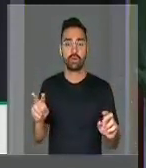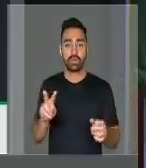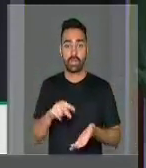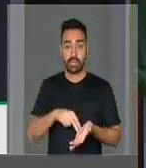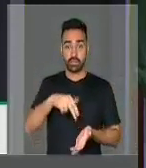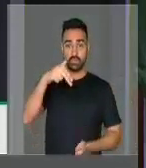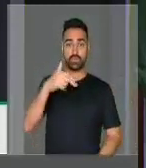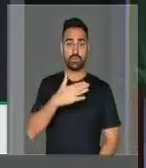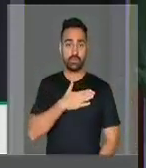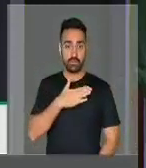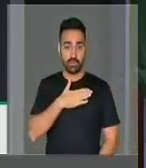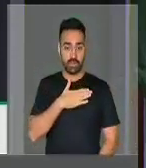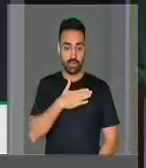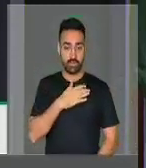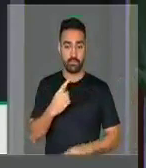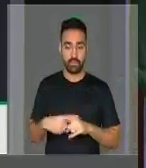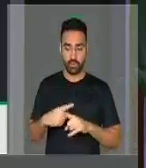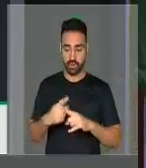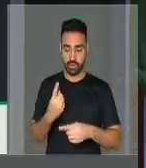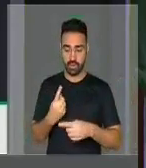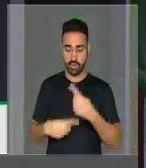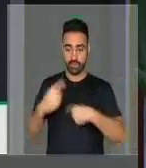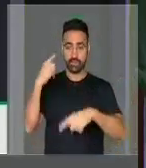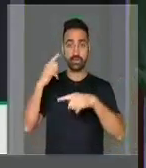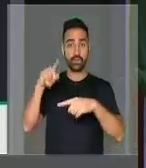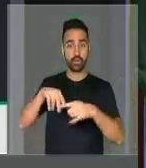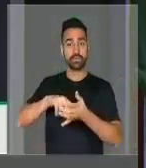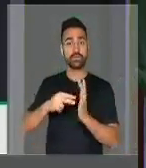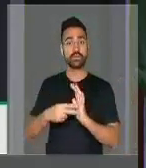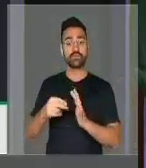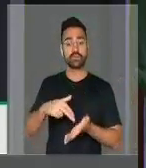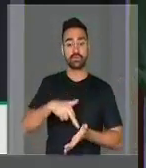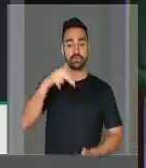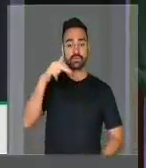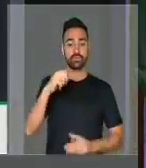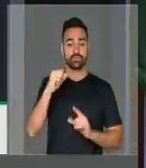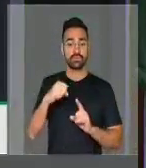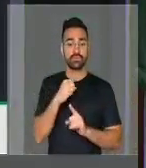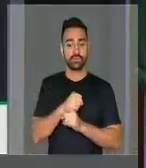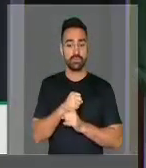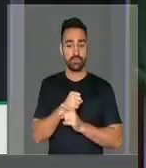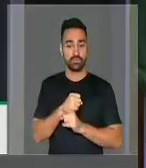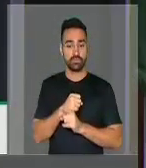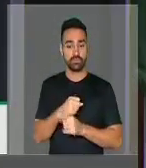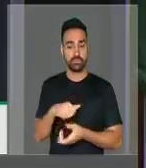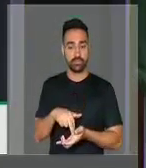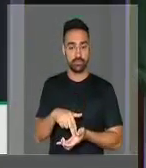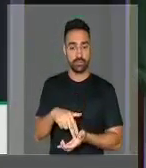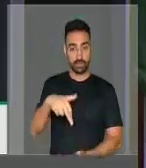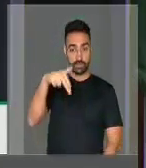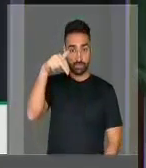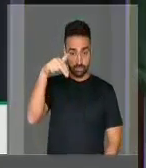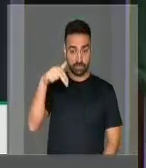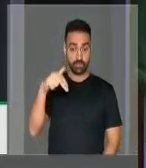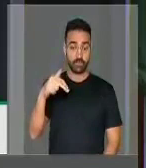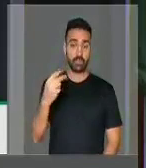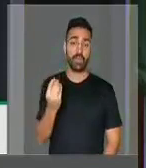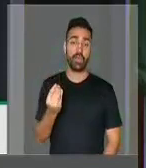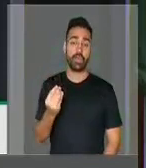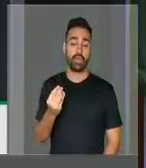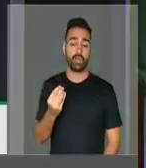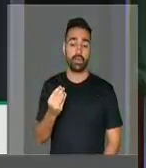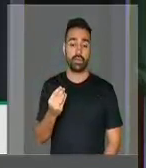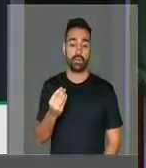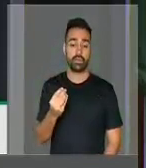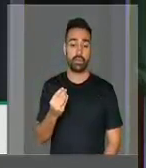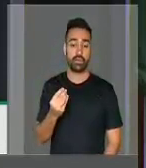ressuscita-me, e toda revolução é uma ressurreição de uma sociedade. Ressuscita-me para que ninguém